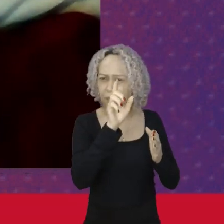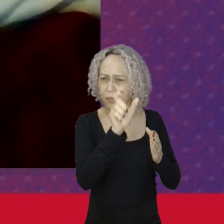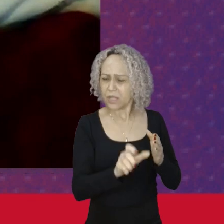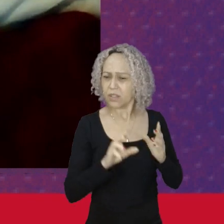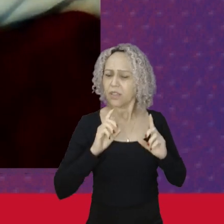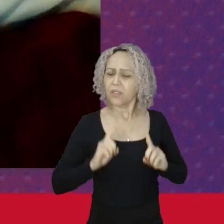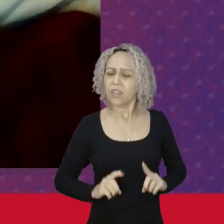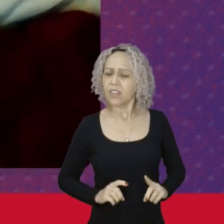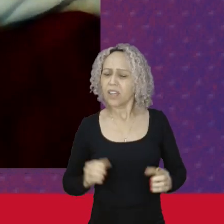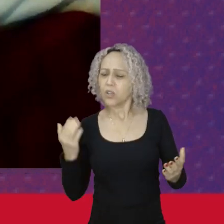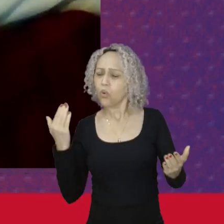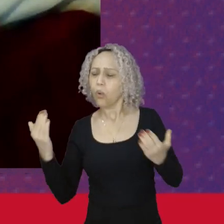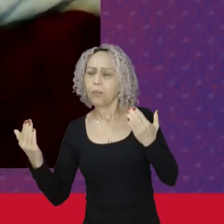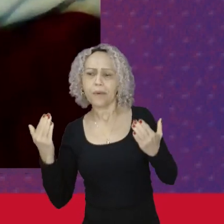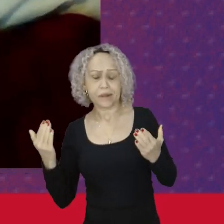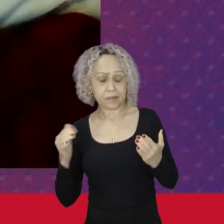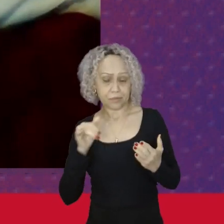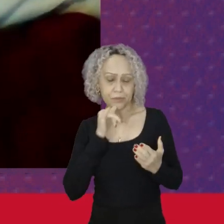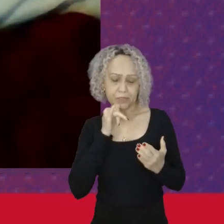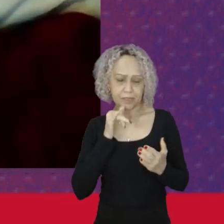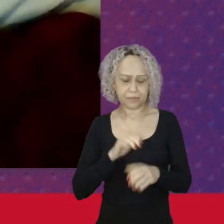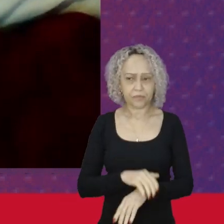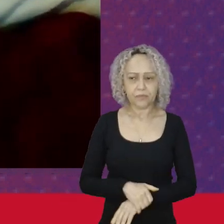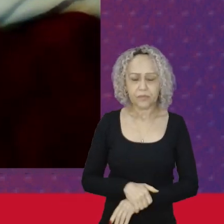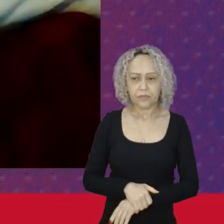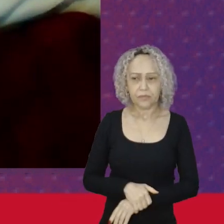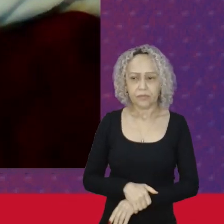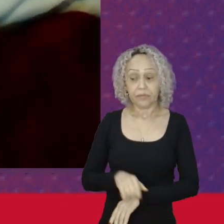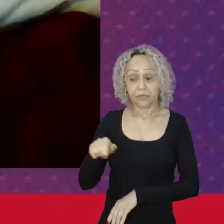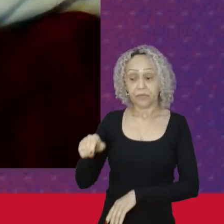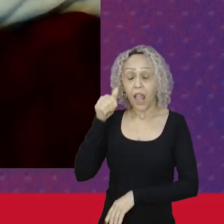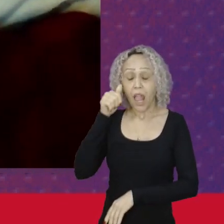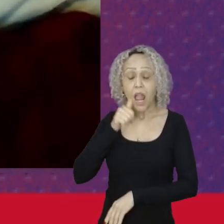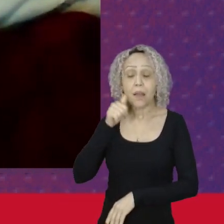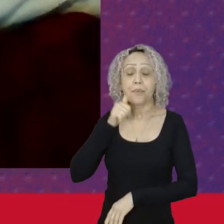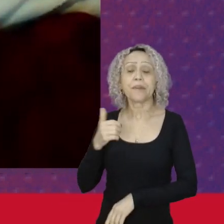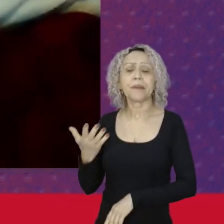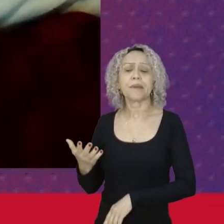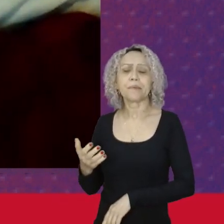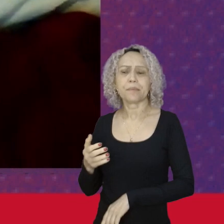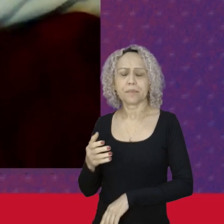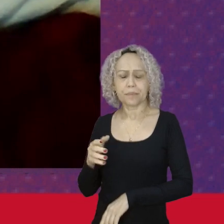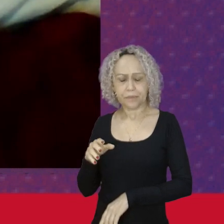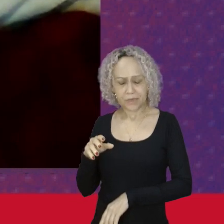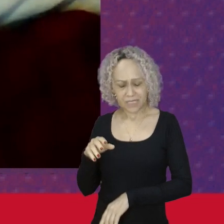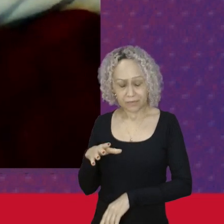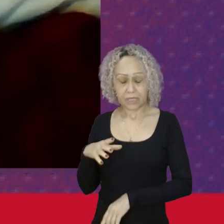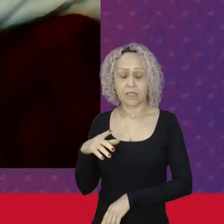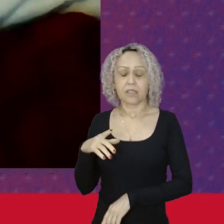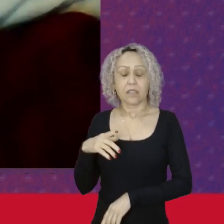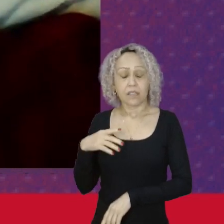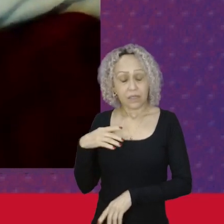de determinantes sociais, ela também tem forte conotação política,